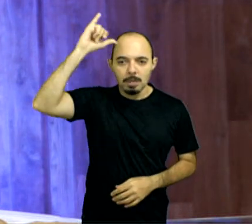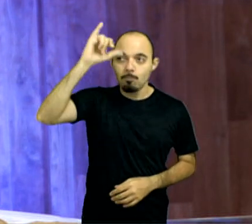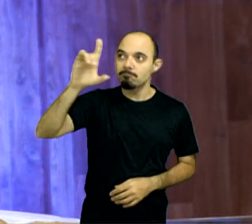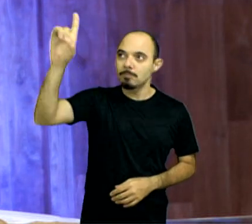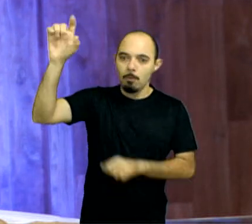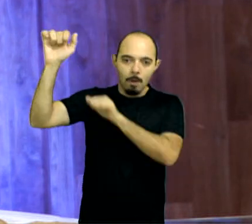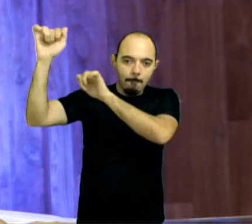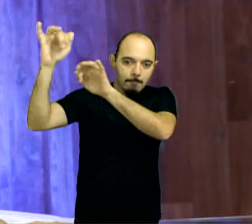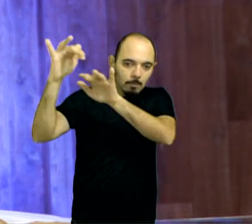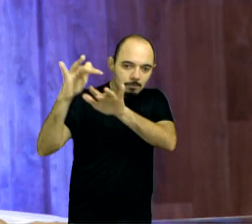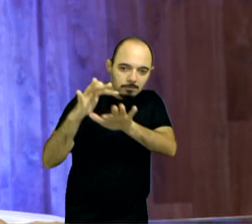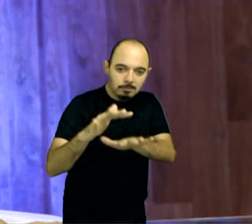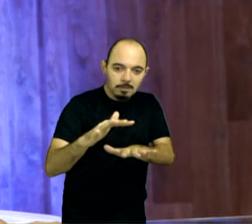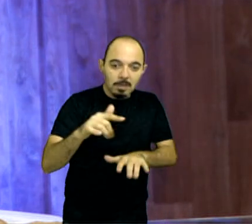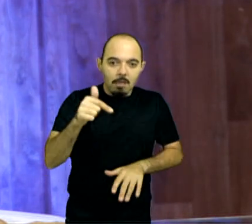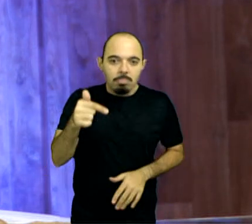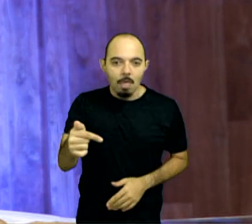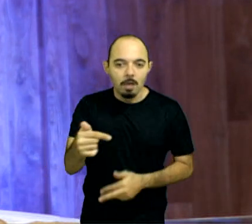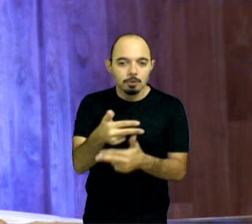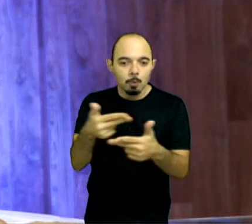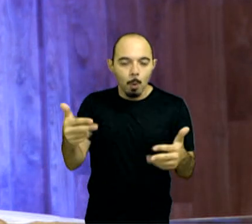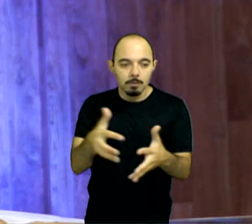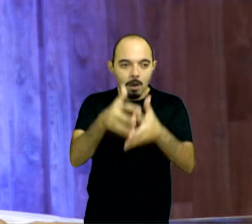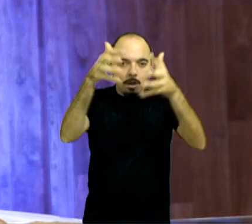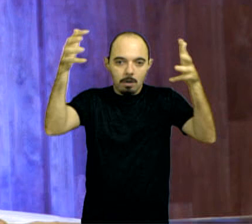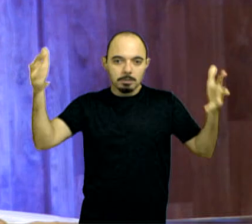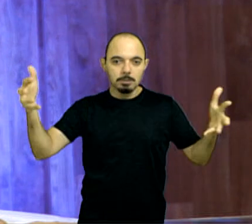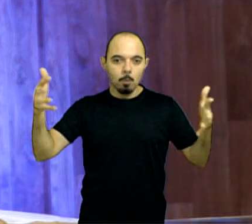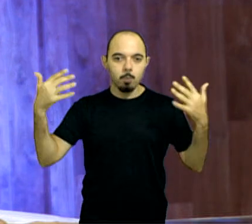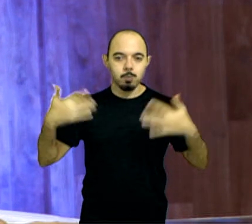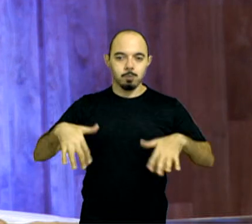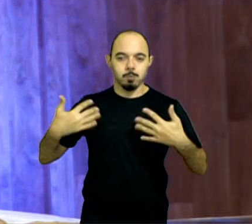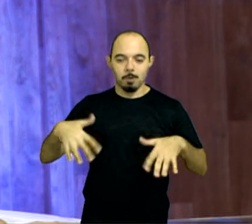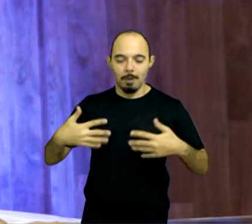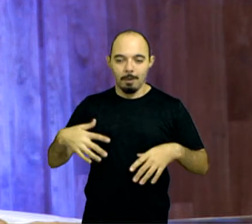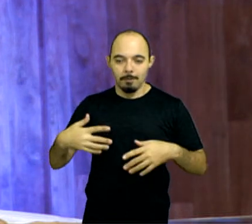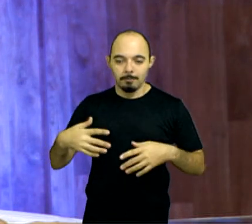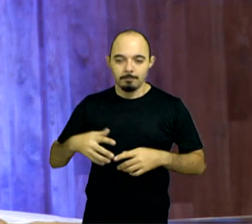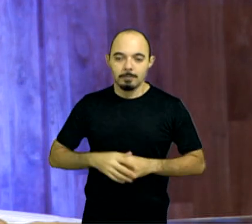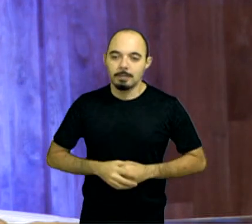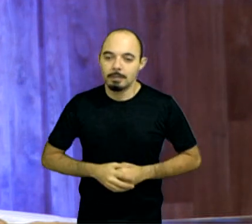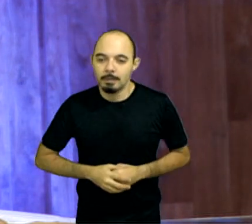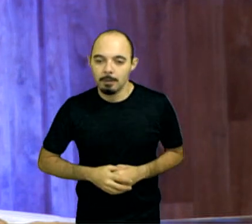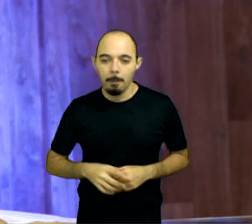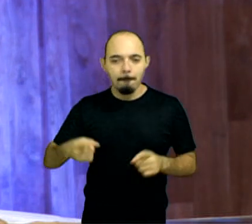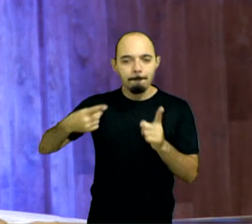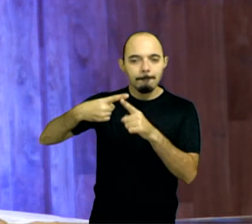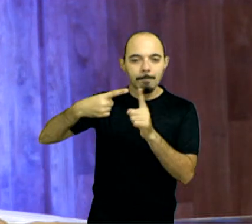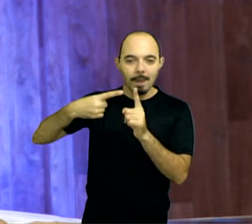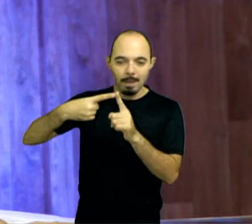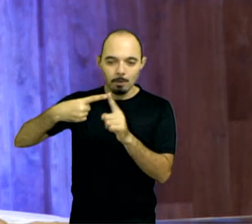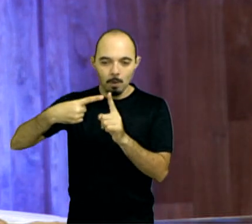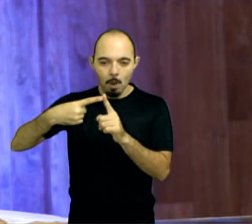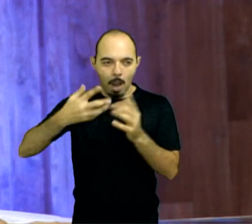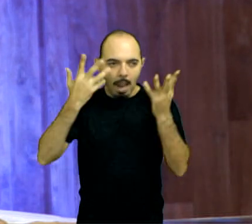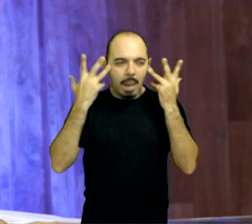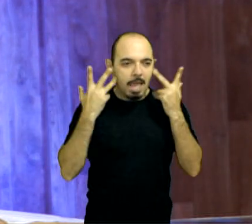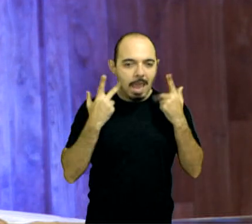impressionantes proezas. Primeiro, estrangulou um leão com a sua própria mão, sem nenhuma arma.